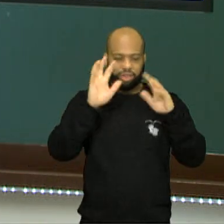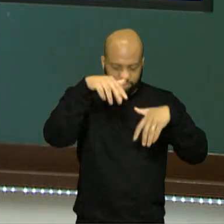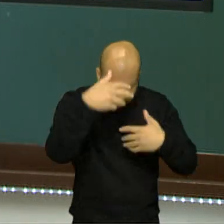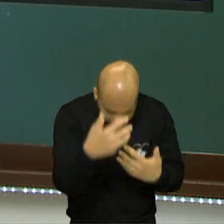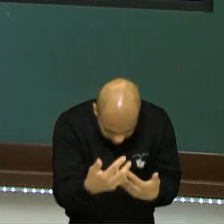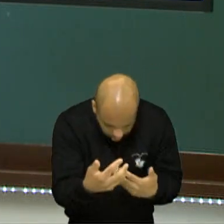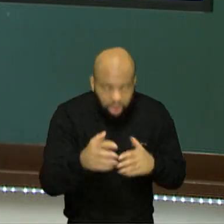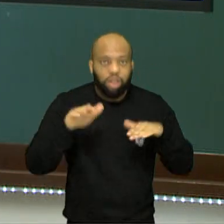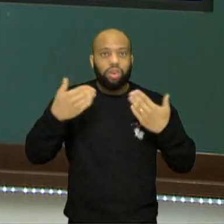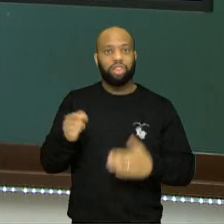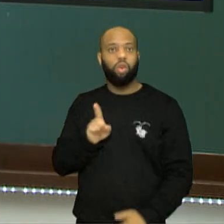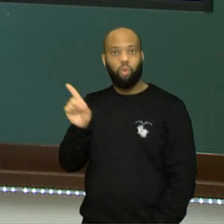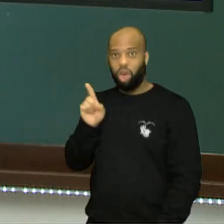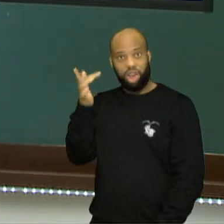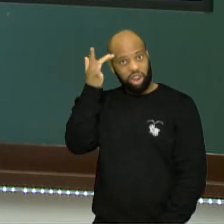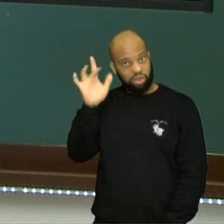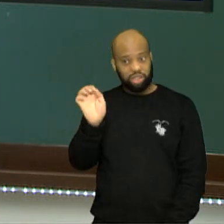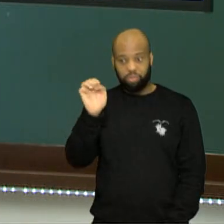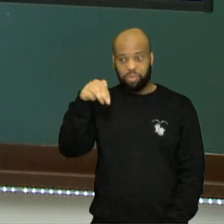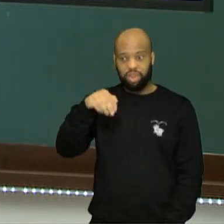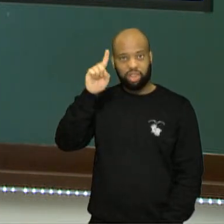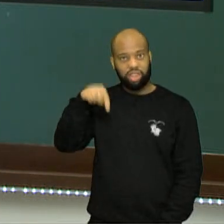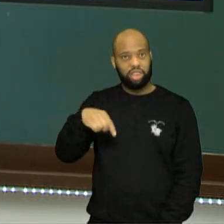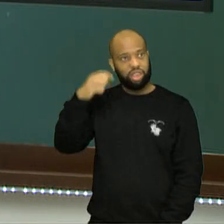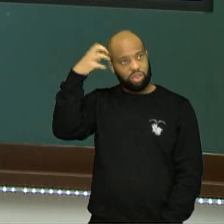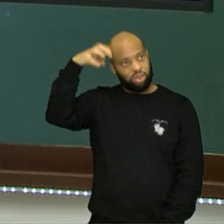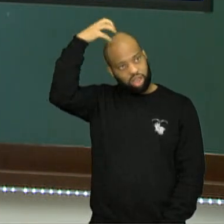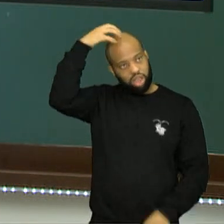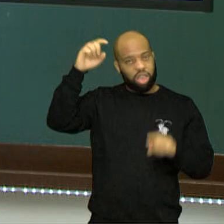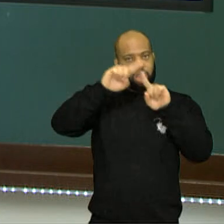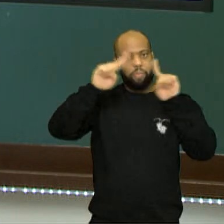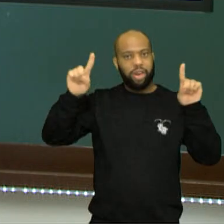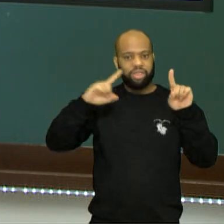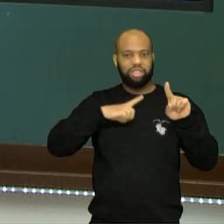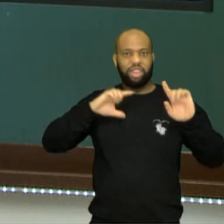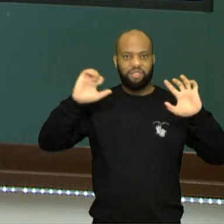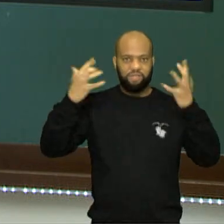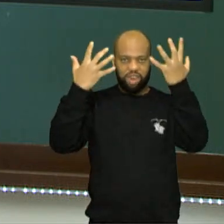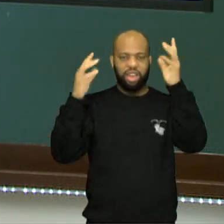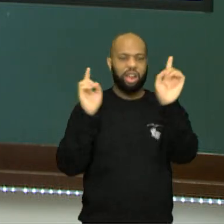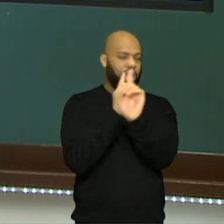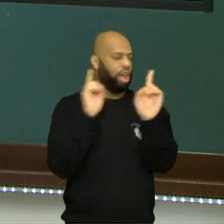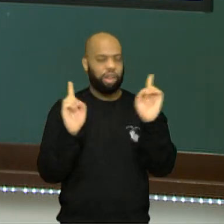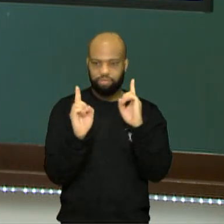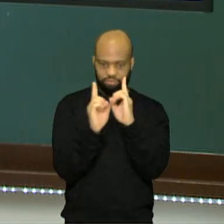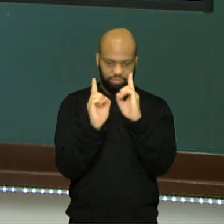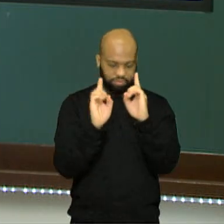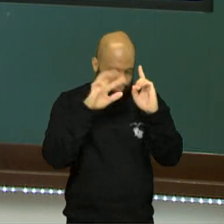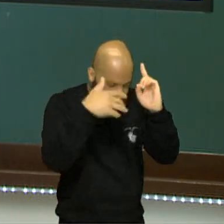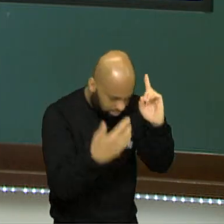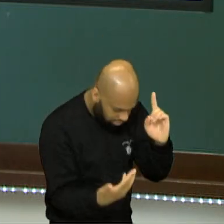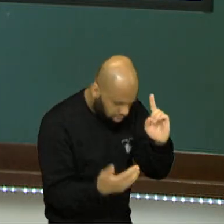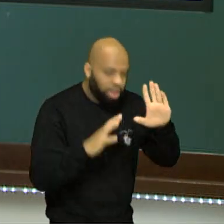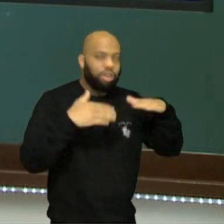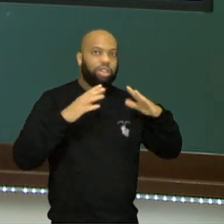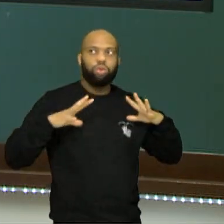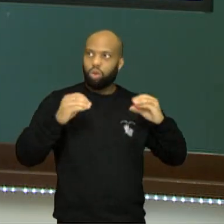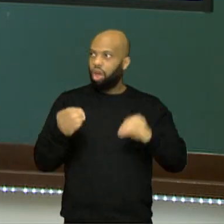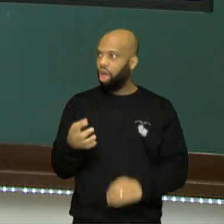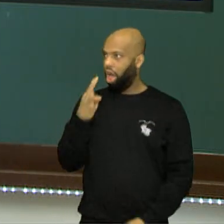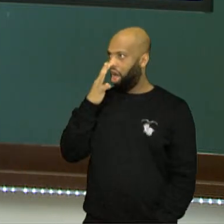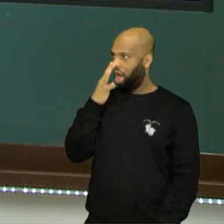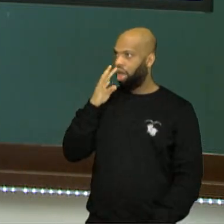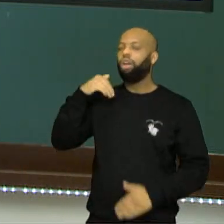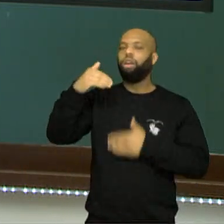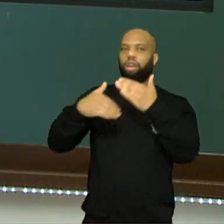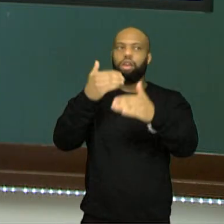não sabia quem era o rei, mas ela acaba se curvando ao rei ali no meio da festa. Isso acaba surpreendendo a todos. E passo a passo